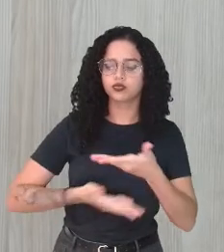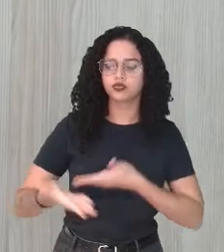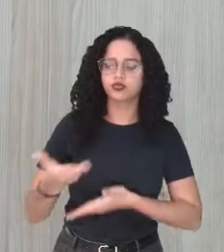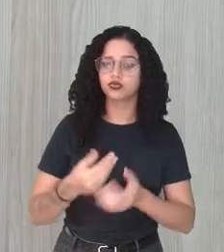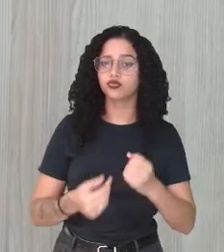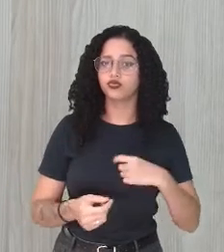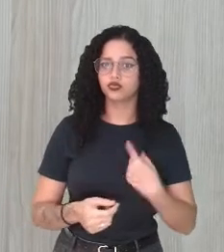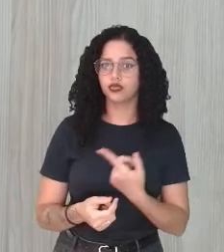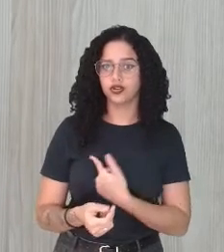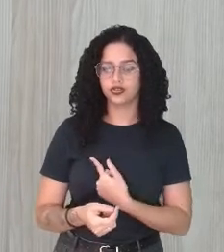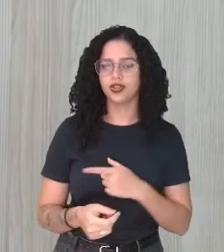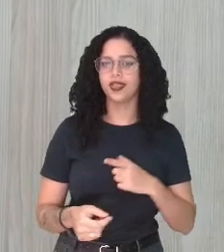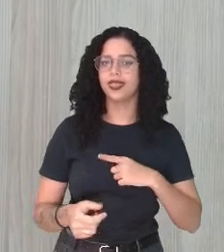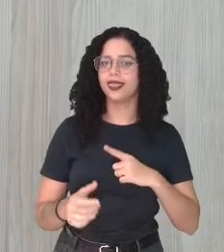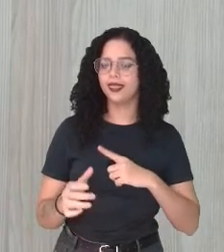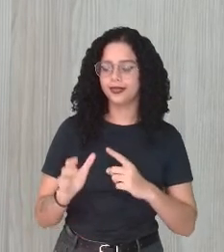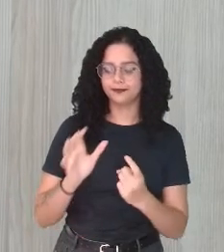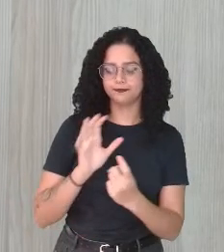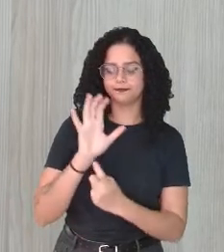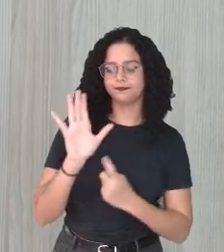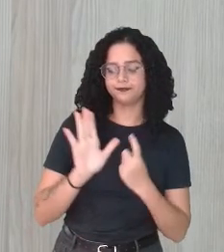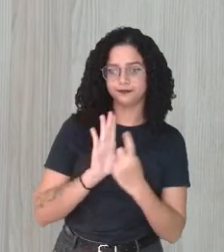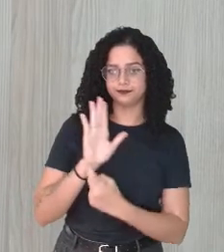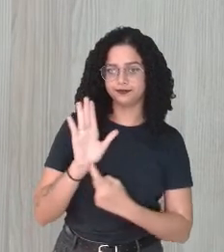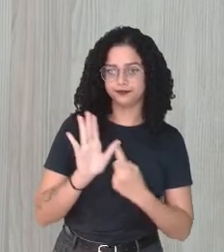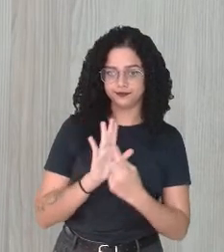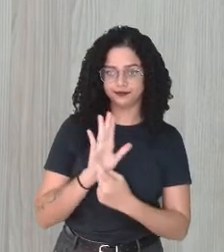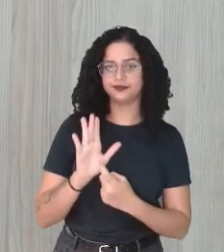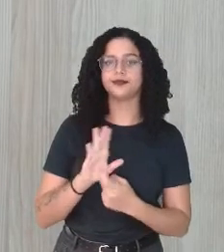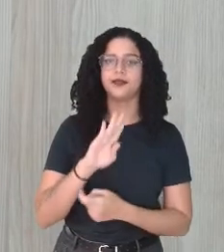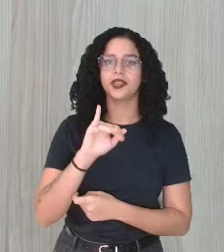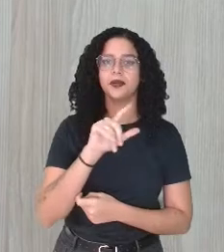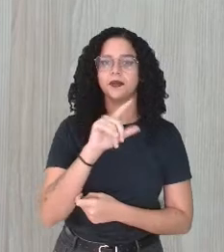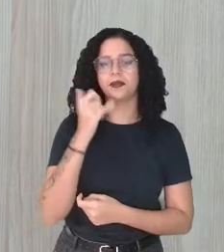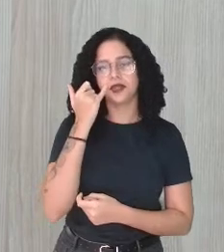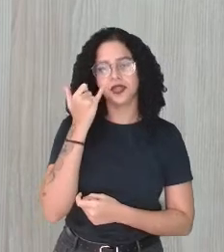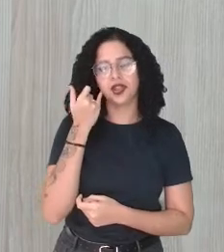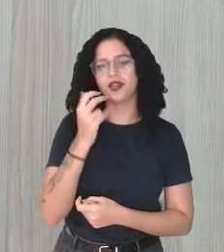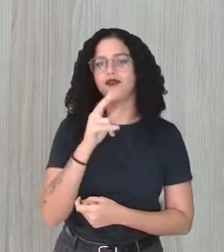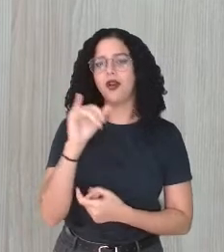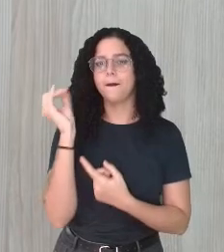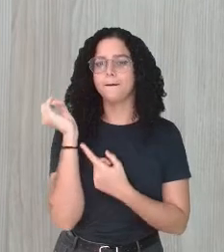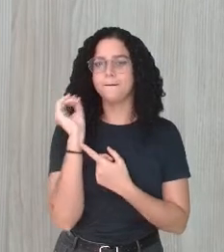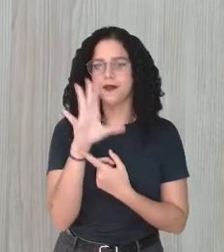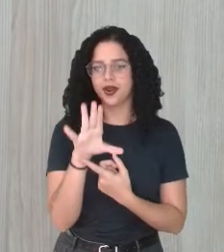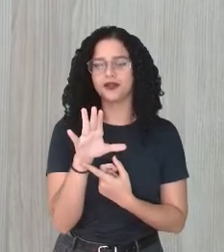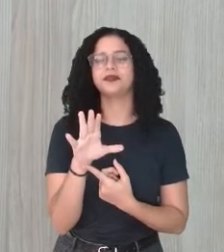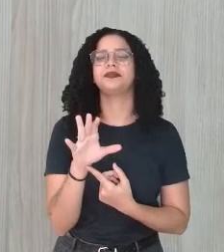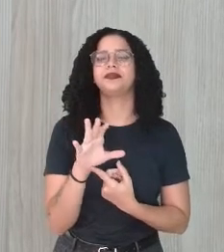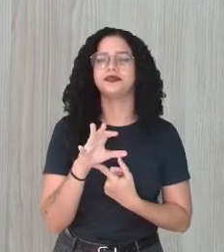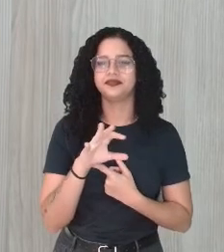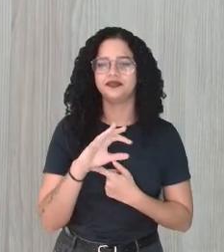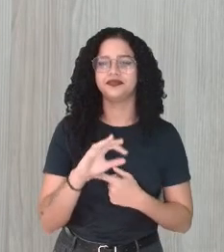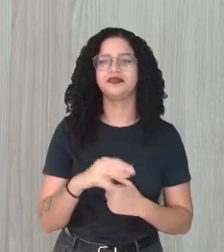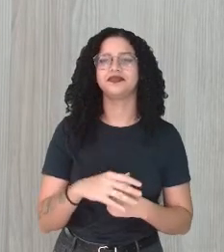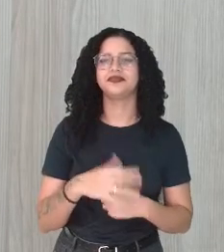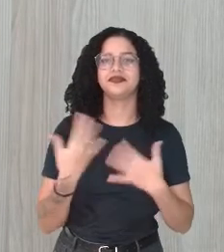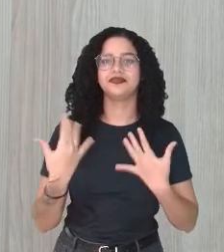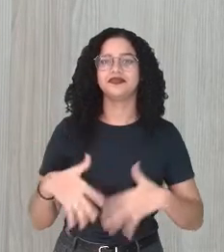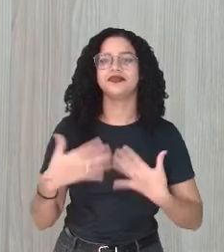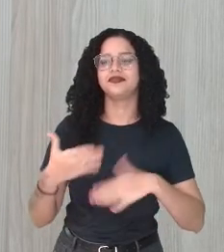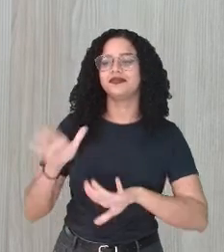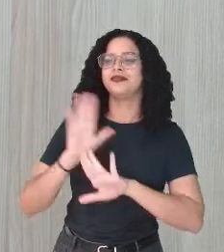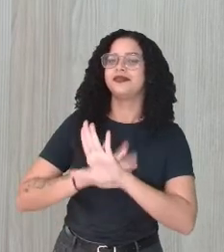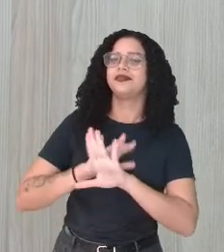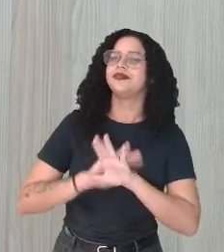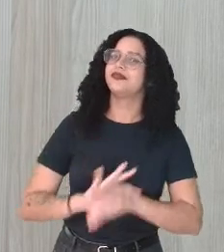Tem o QR Code aí que Billy vai jogar na telinha, olha aí. Esse Billy é danado, viu? Isso, pois é, essa galera da